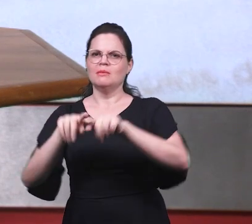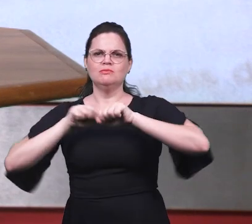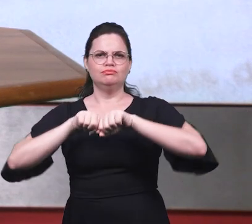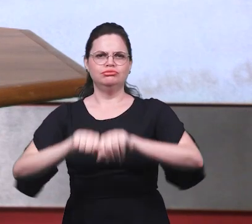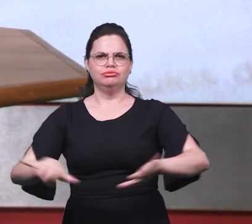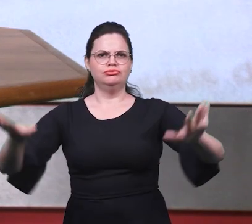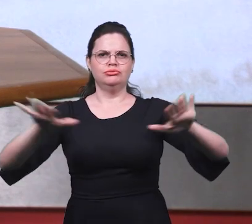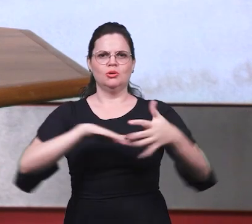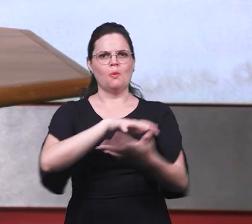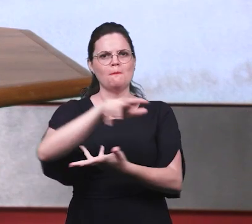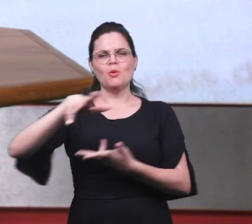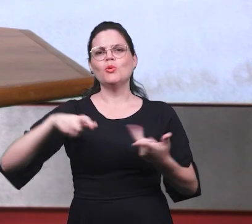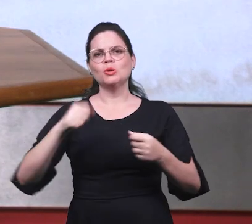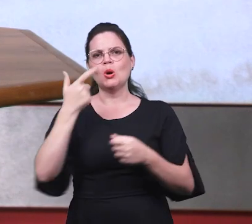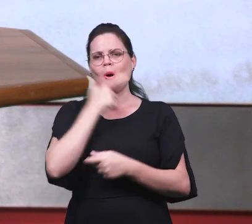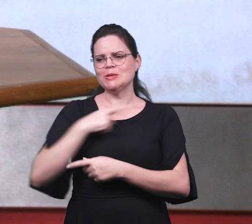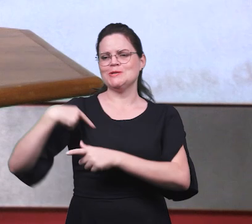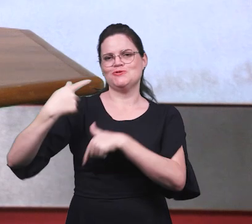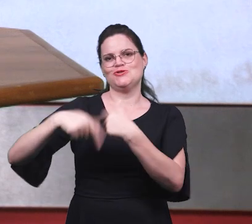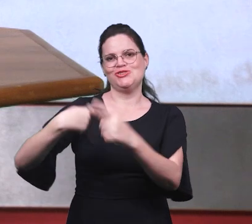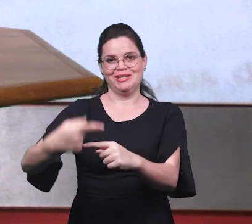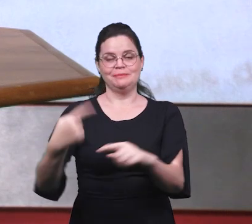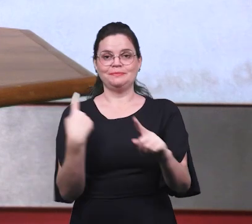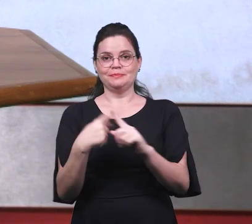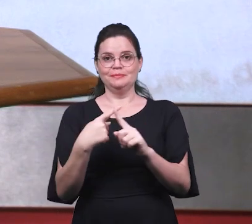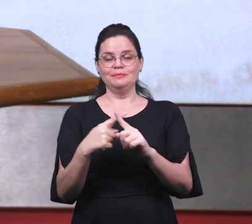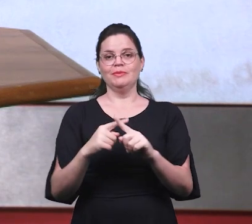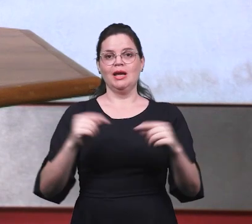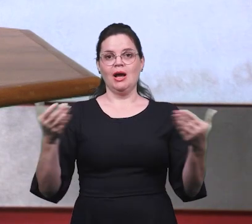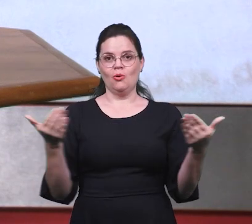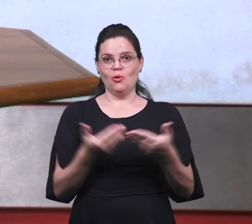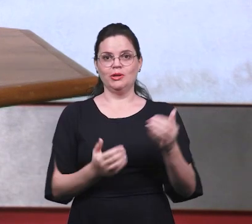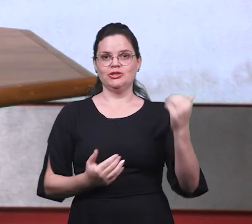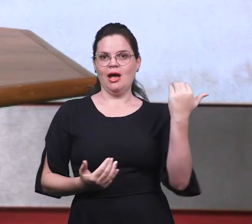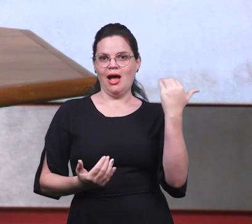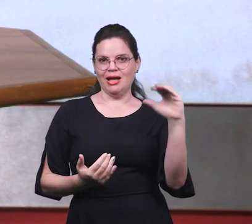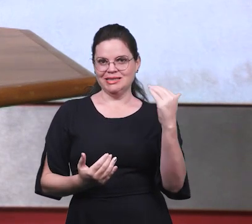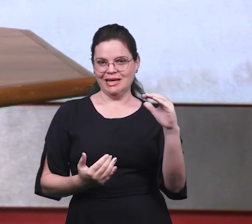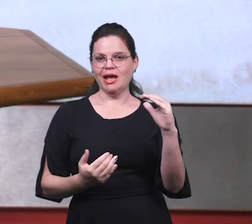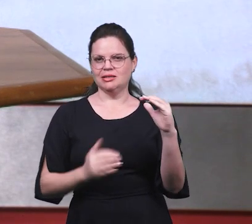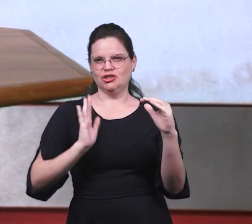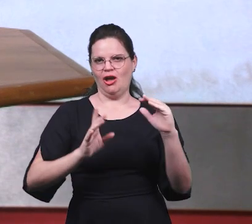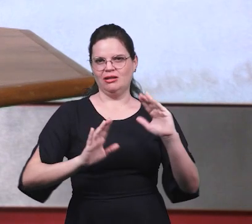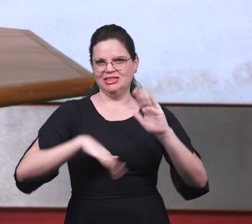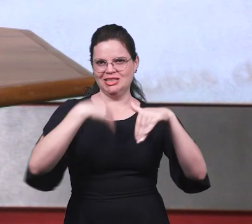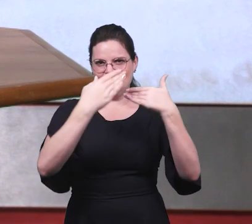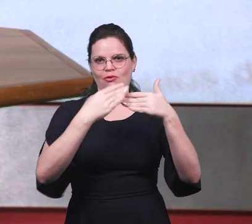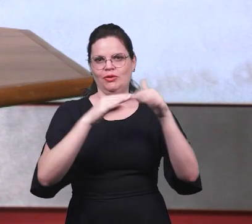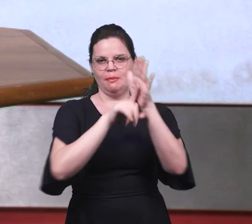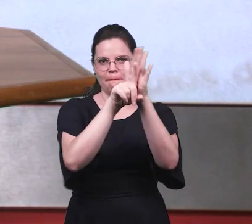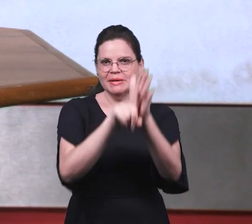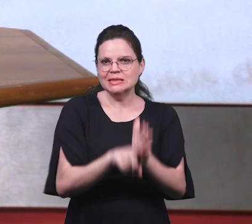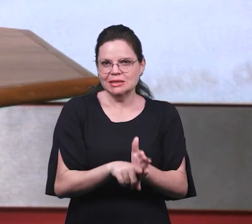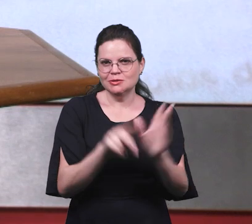descendentes. O desenvolvimento da verdadeira ciência coaduna com essa realidade.